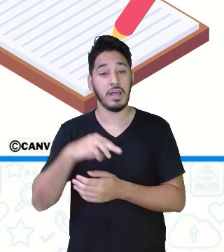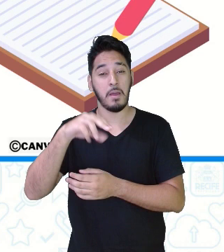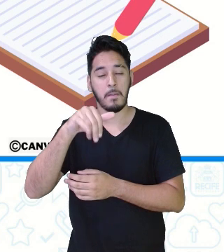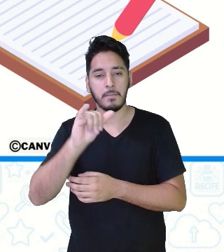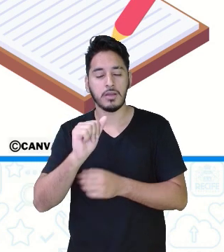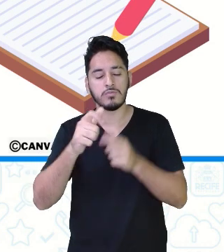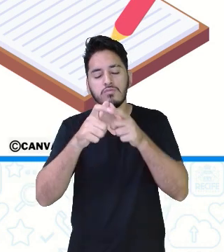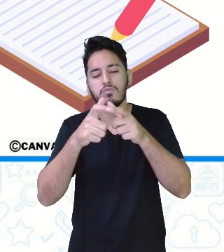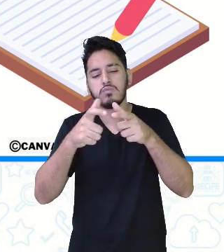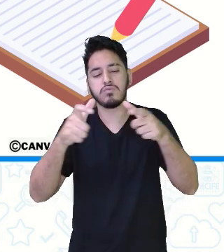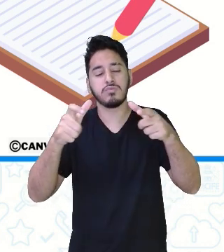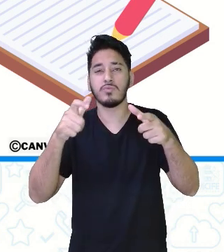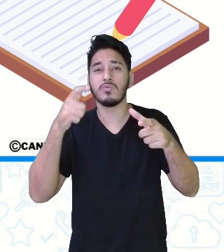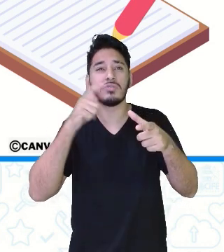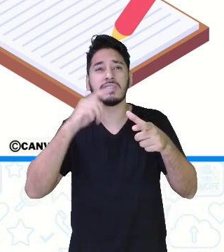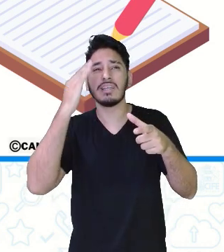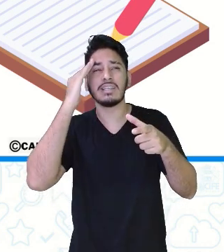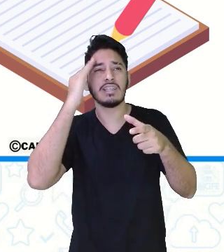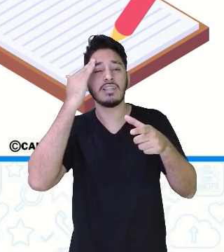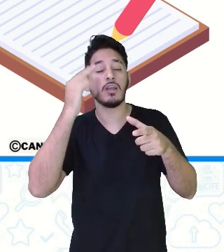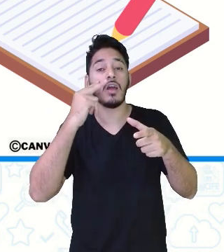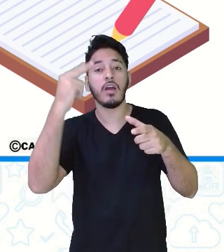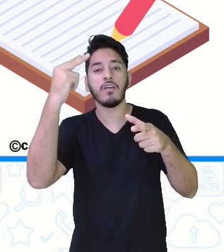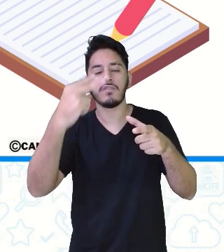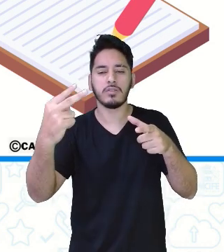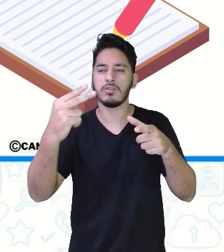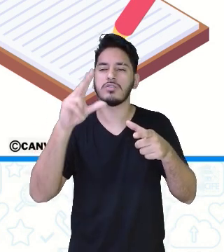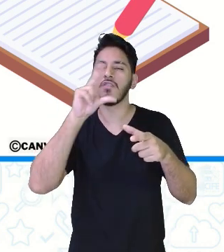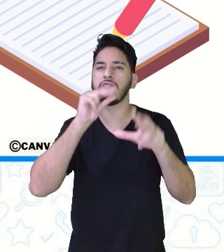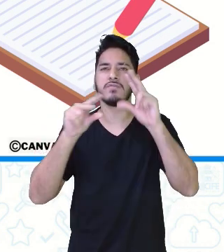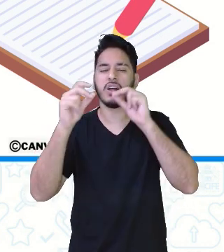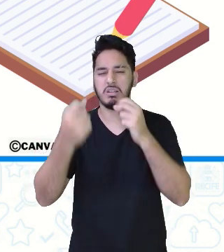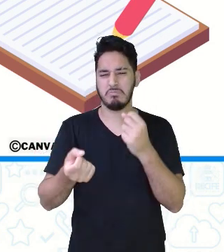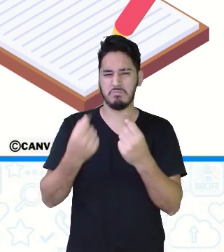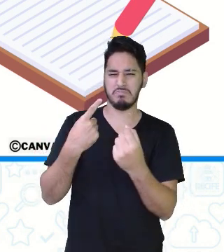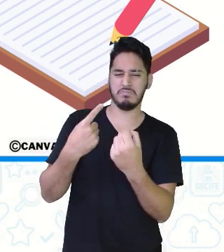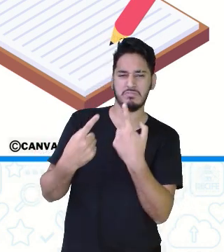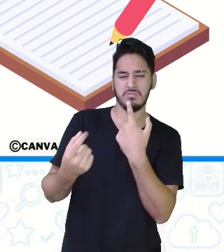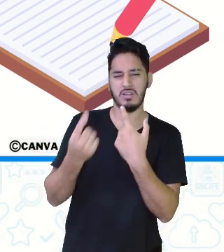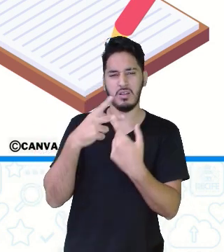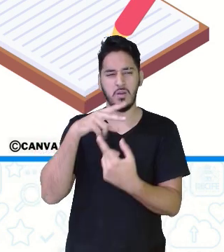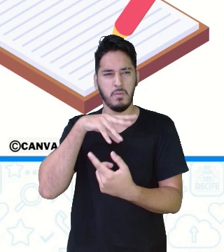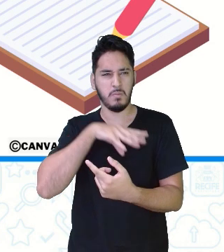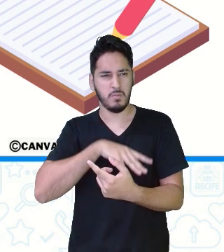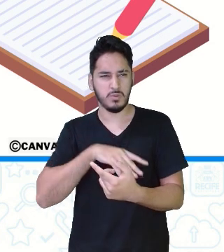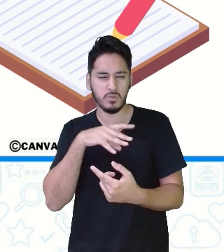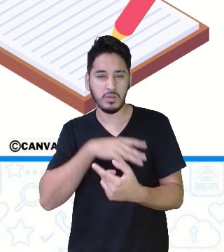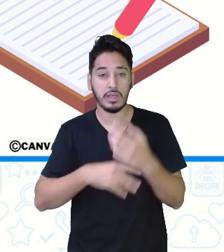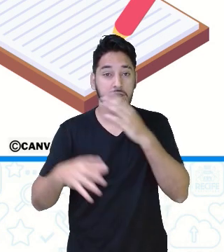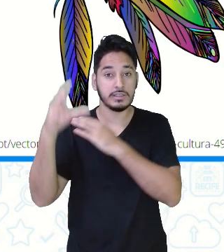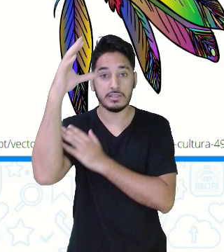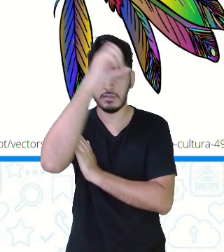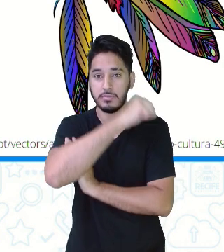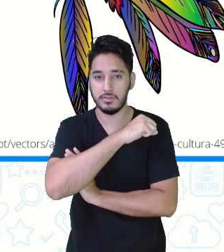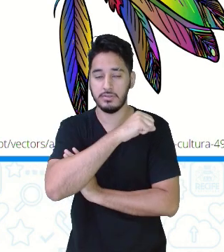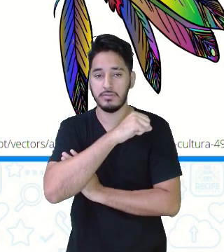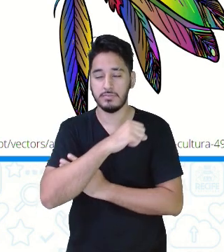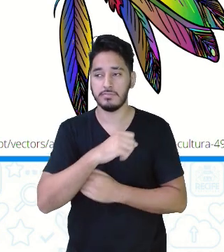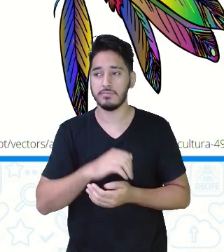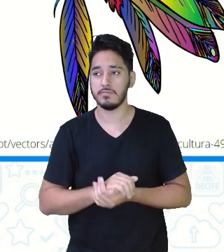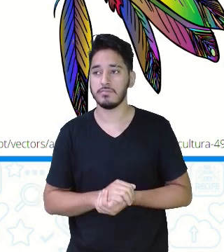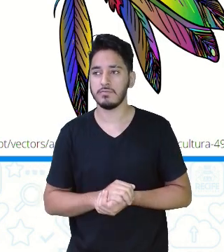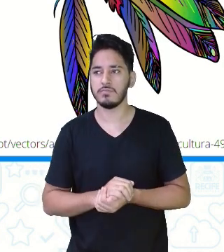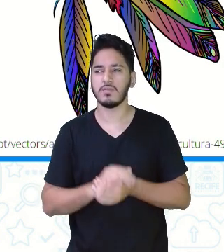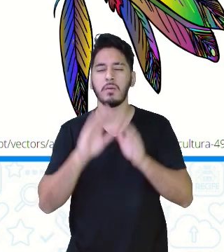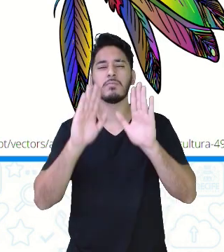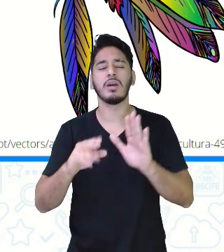por não conseguir entender, viu nossa fala com estranheza. Português fez o povo aprender. Mas